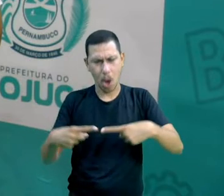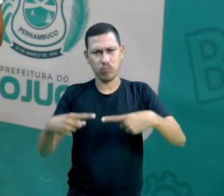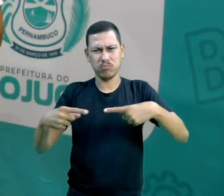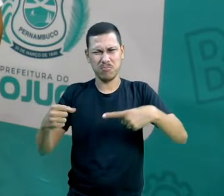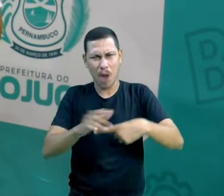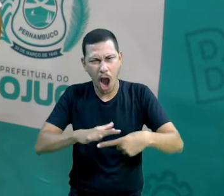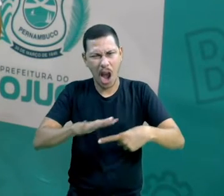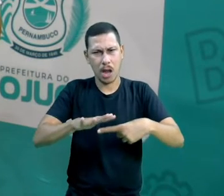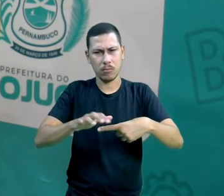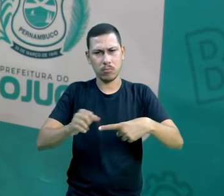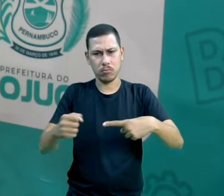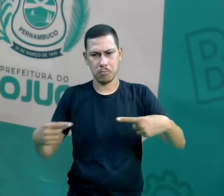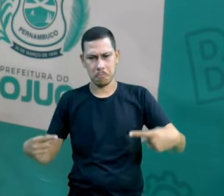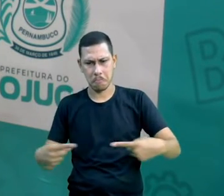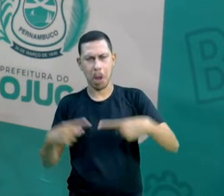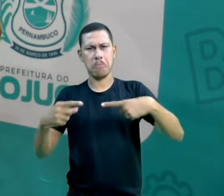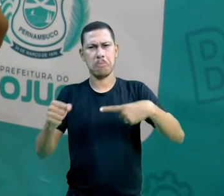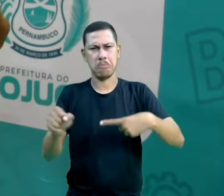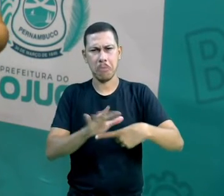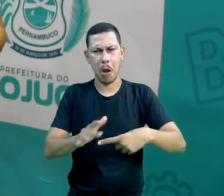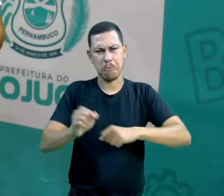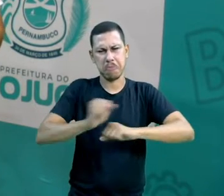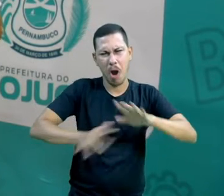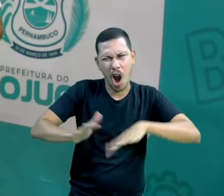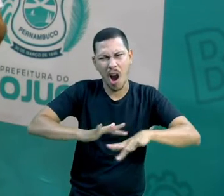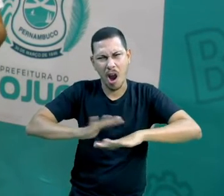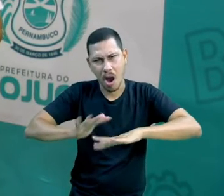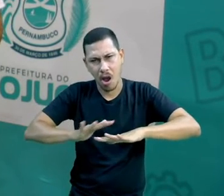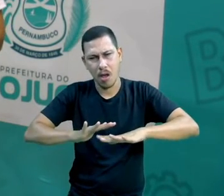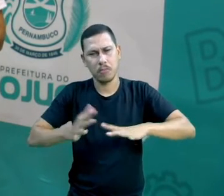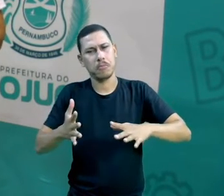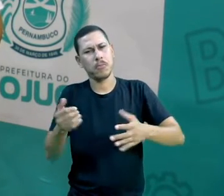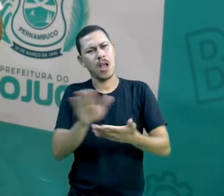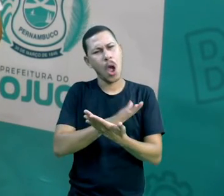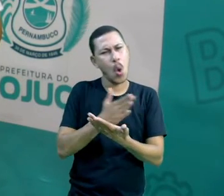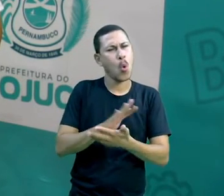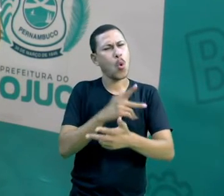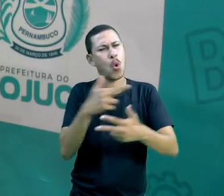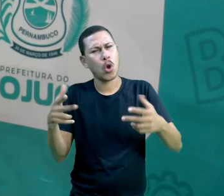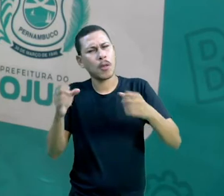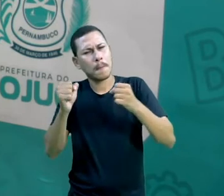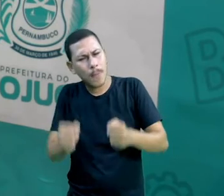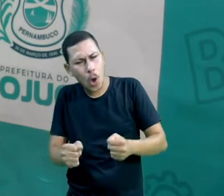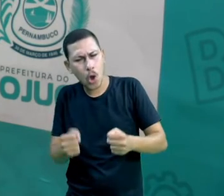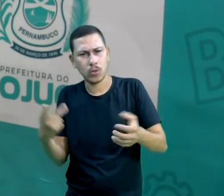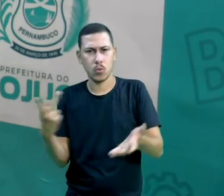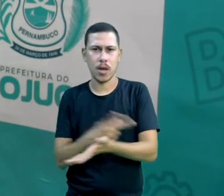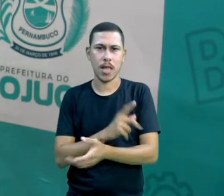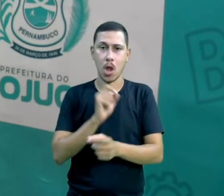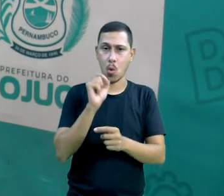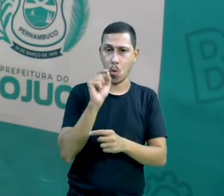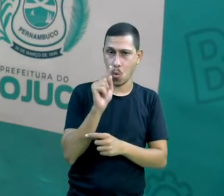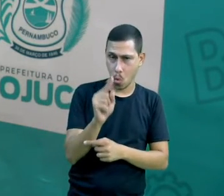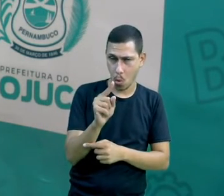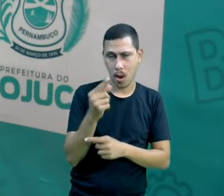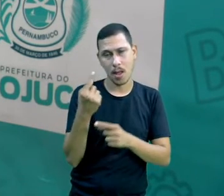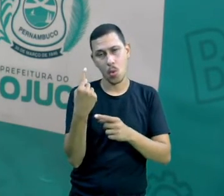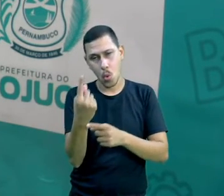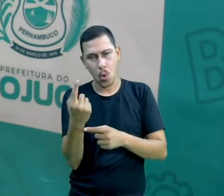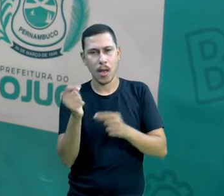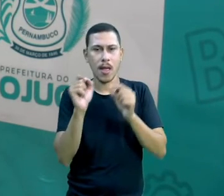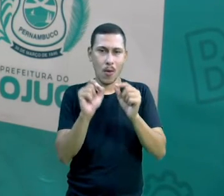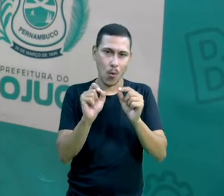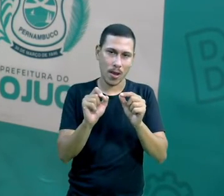chocar. E quando elas se chocam, alguns fenômenos podem acontecer. Um deles é a